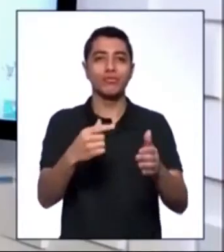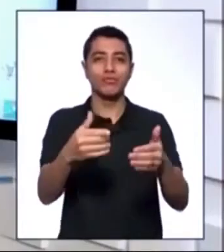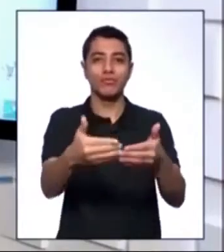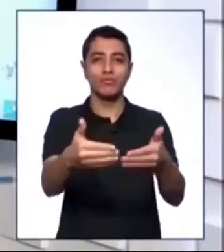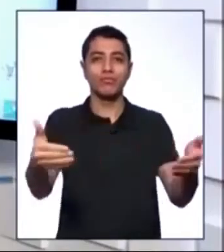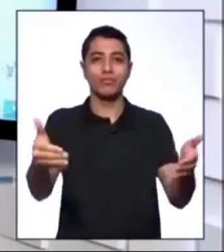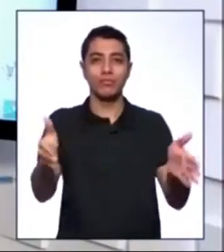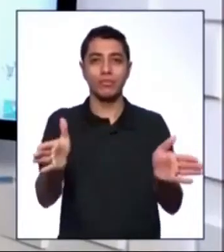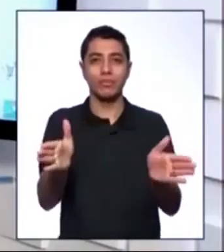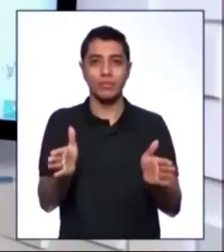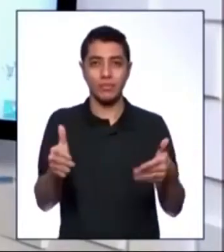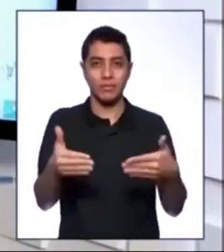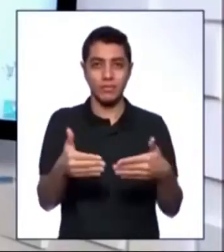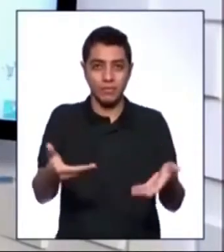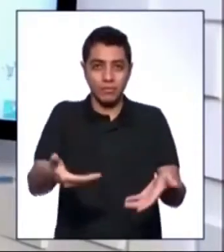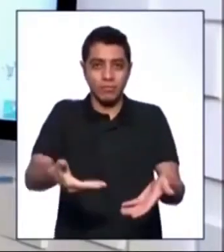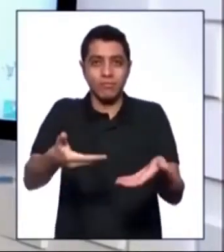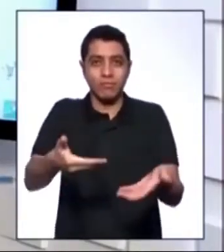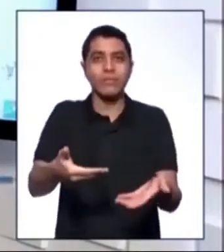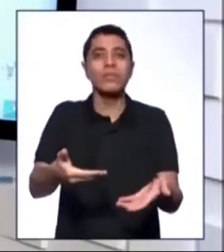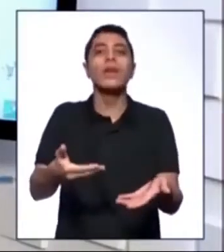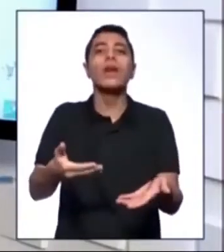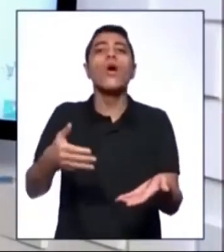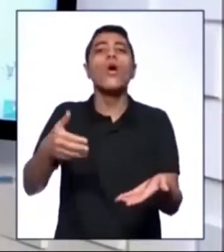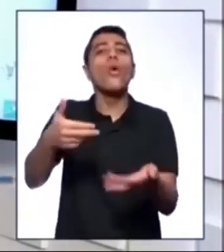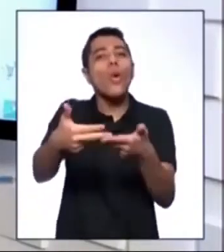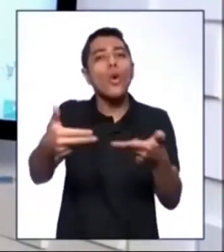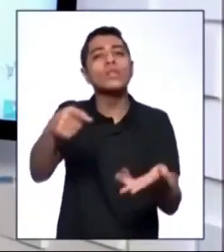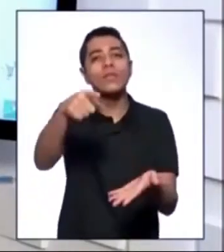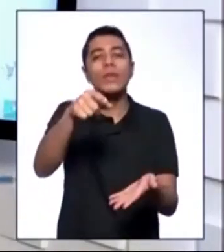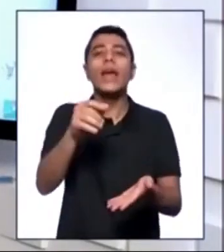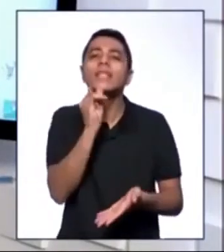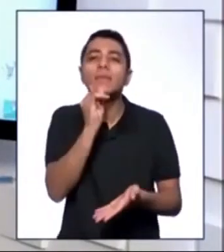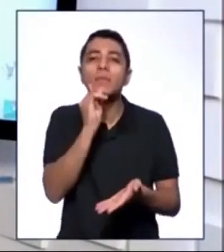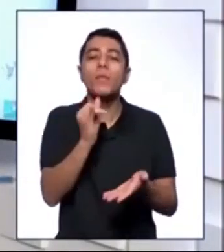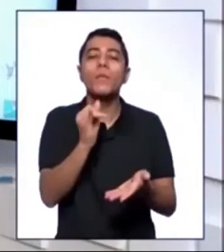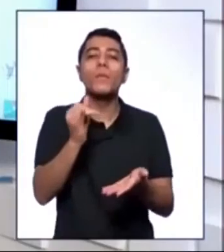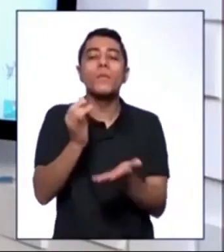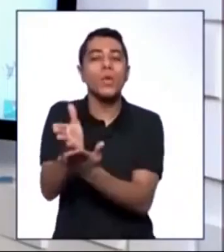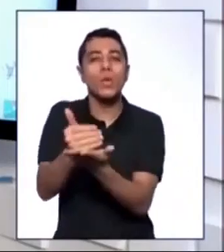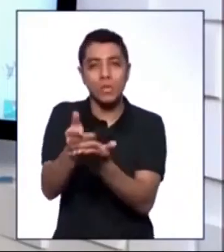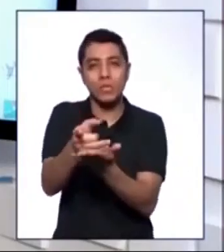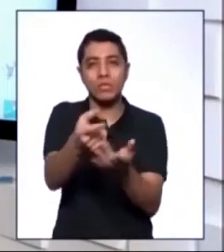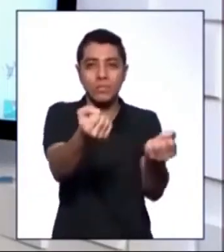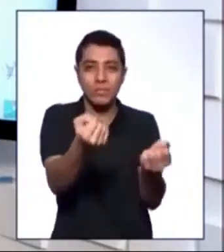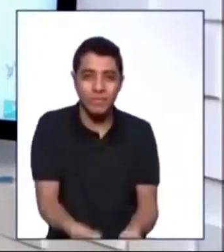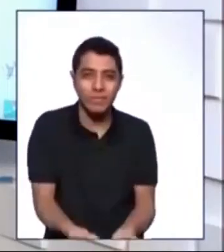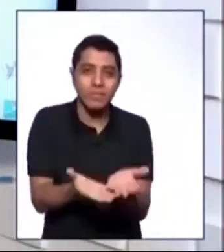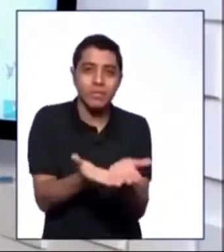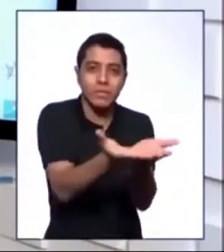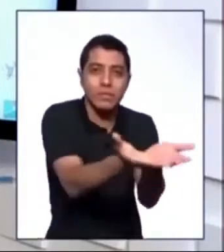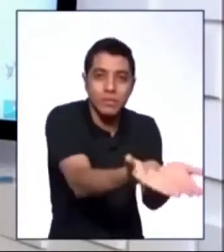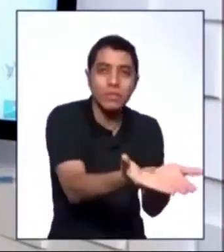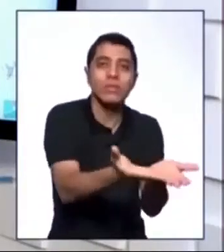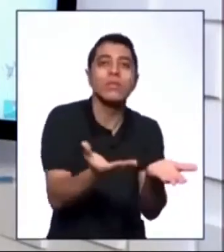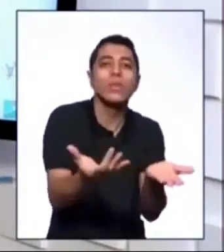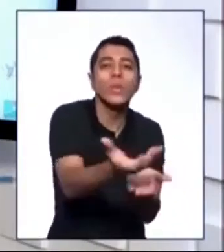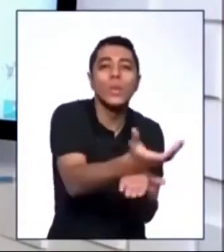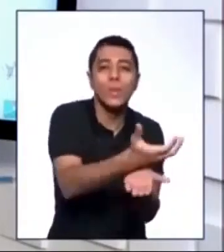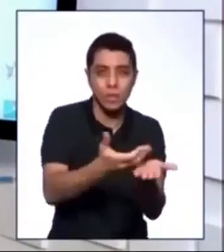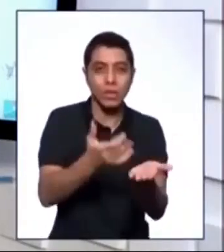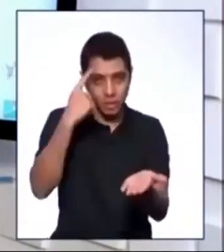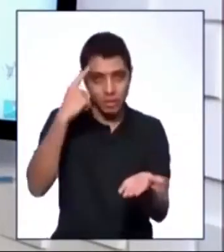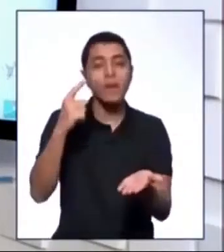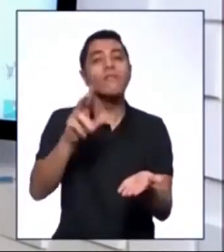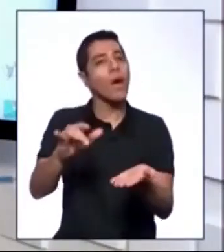ok? Tudo que você colocar ali dentro vai sair com o formato retangular. É isso. Tudo que você colocar dentro da regra vai sair com o